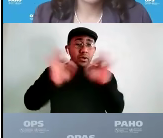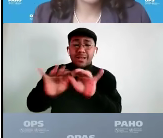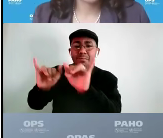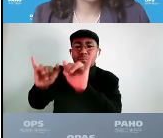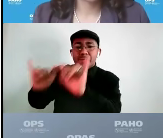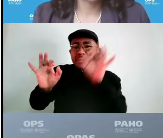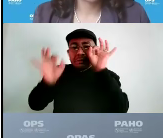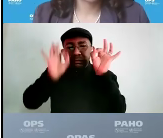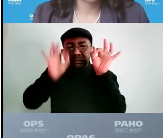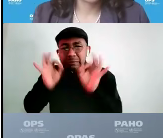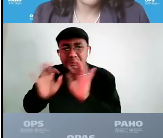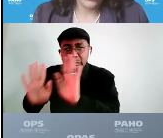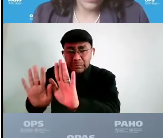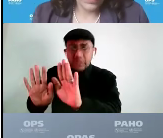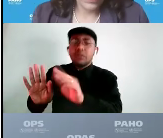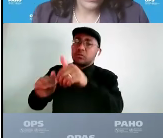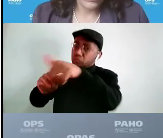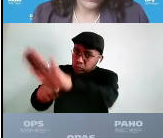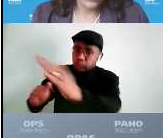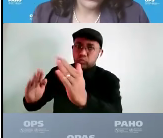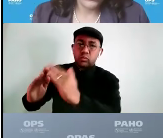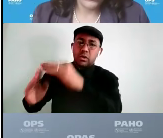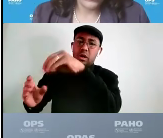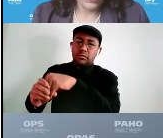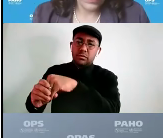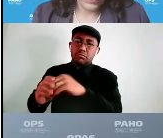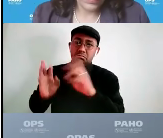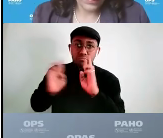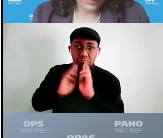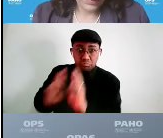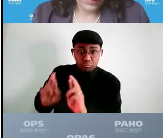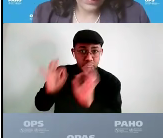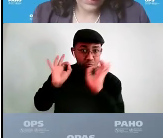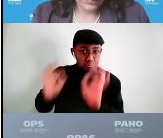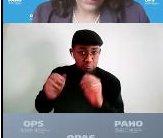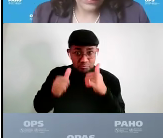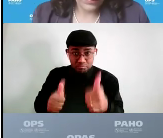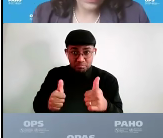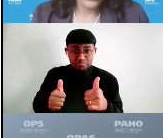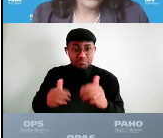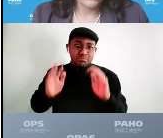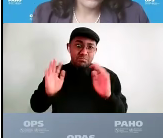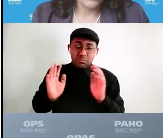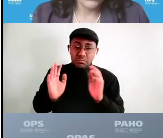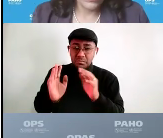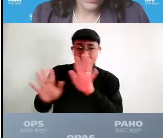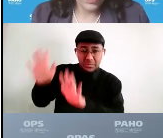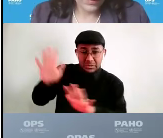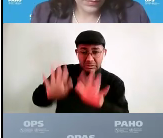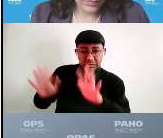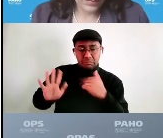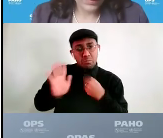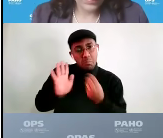o contato e que permaneçam em sua casa até que a sintomatologia passe. Espero responder a